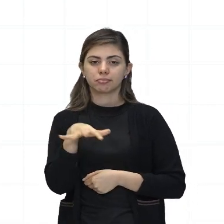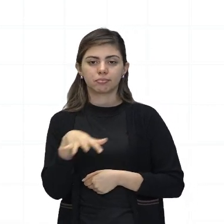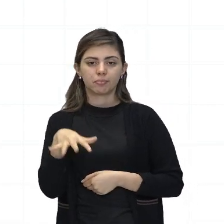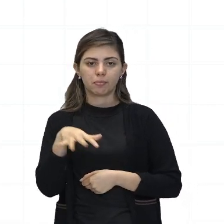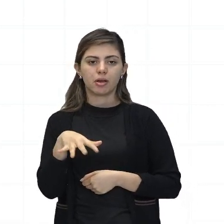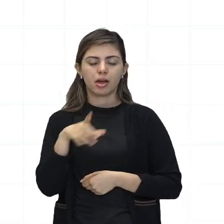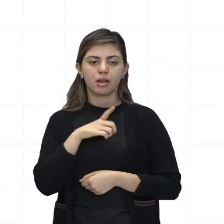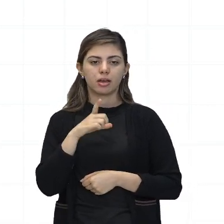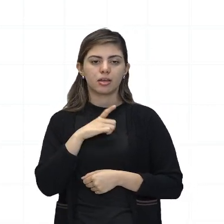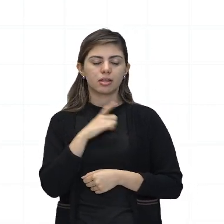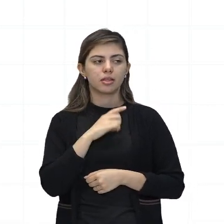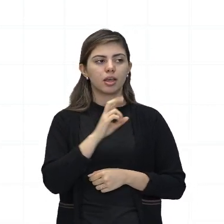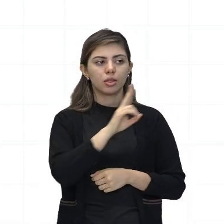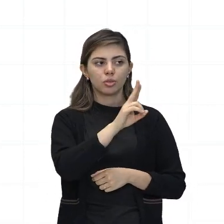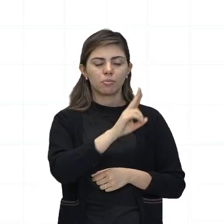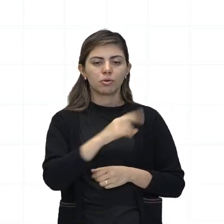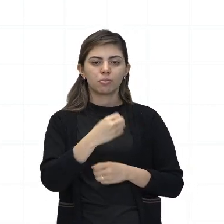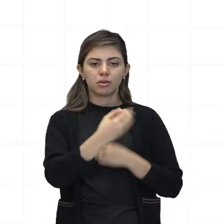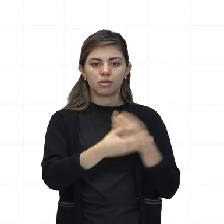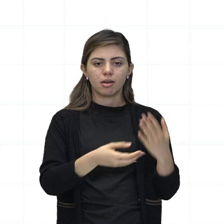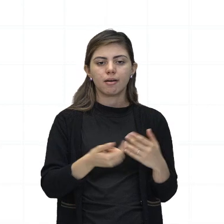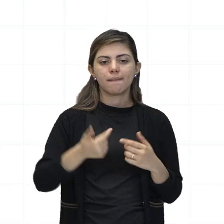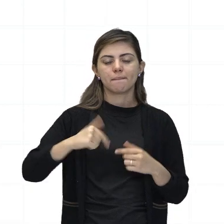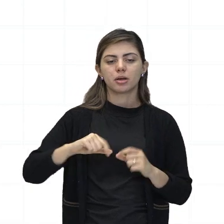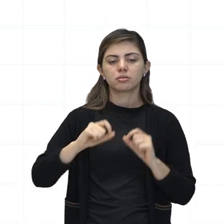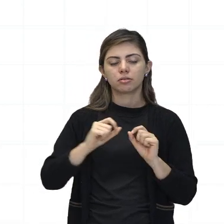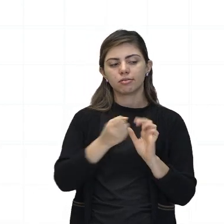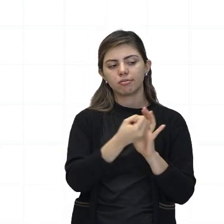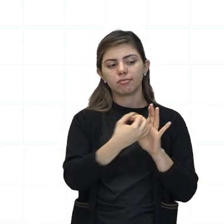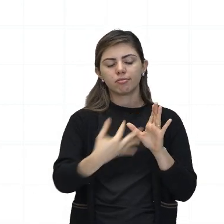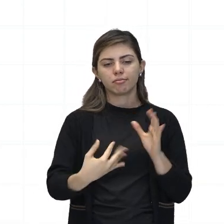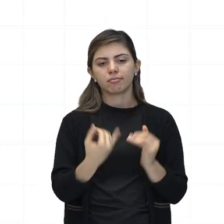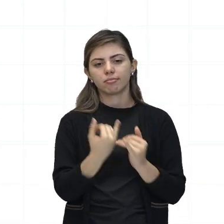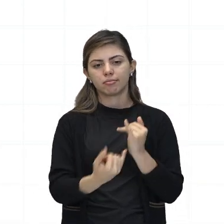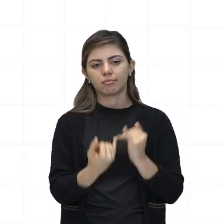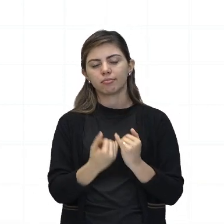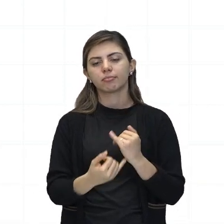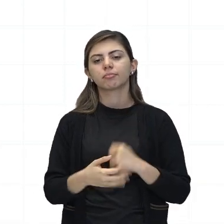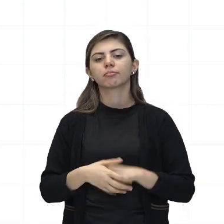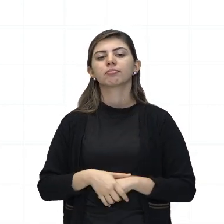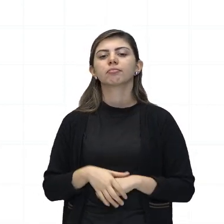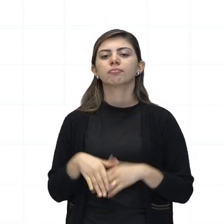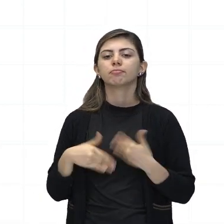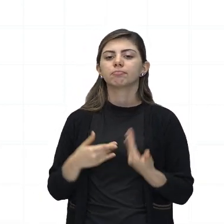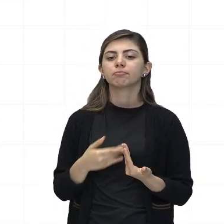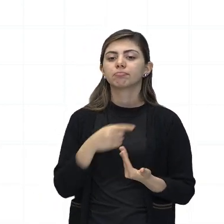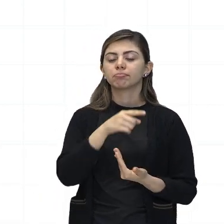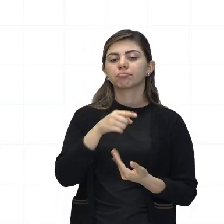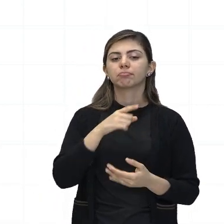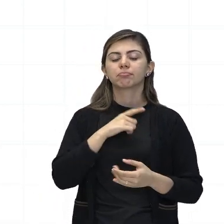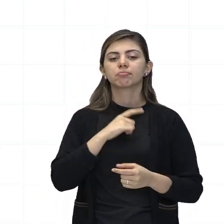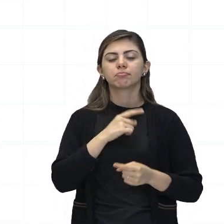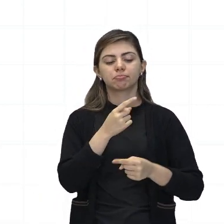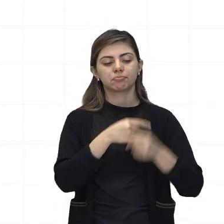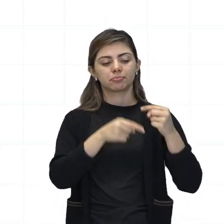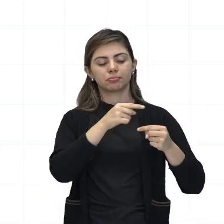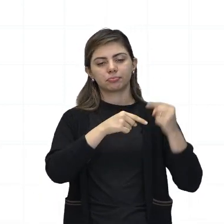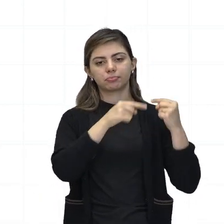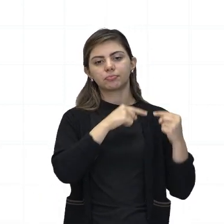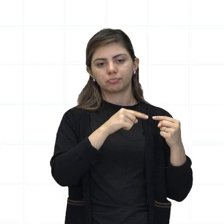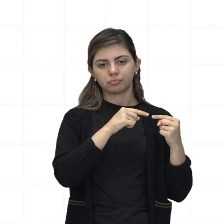dessas características, nós temos aí que eles possuem um ancestral comum e eles